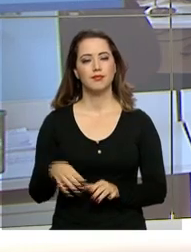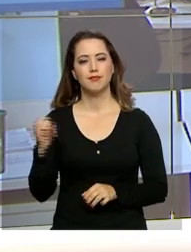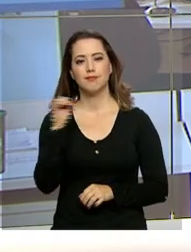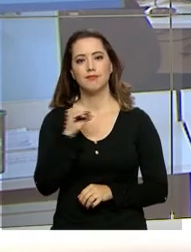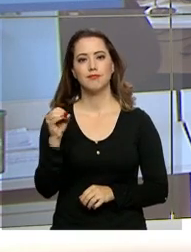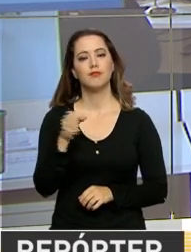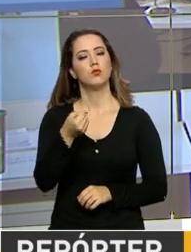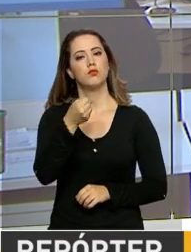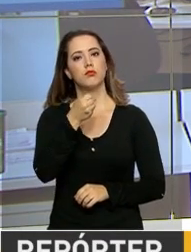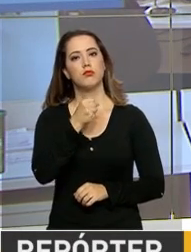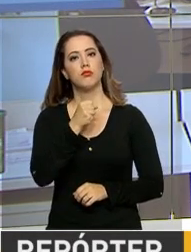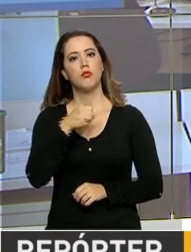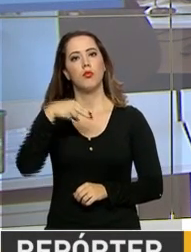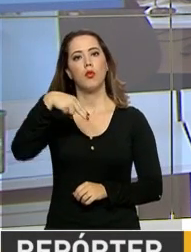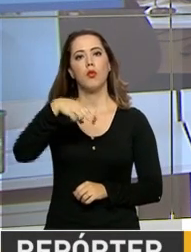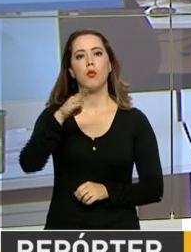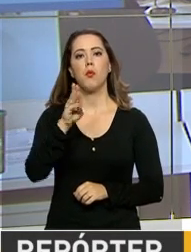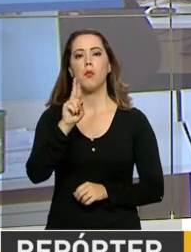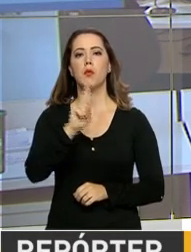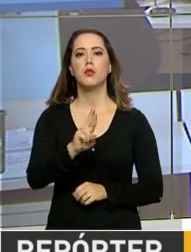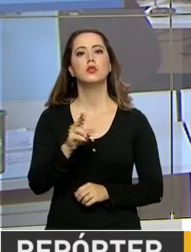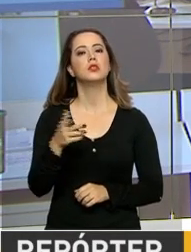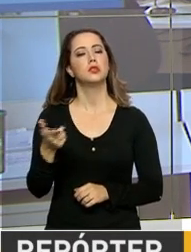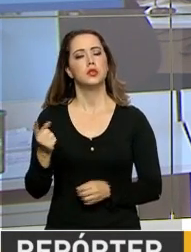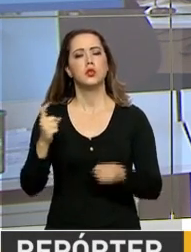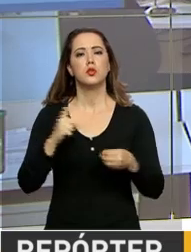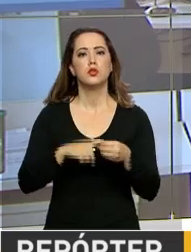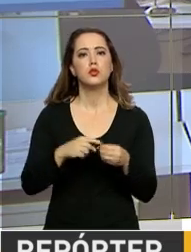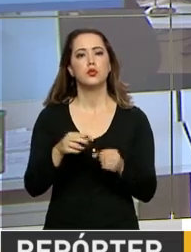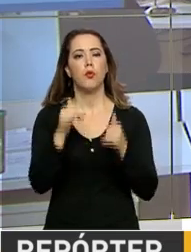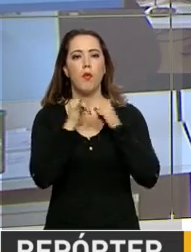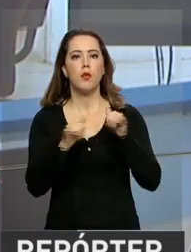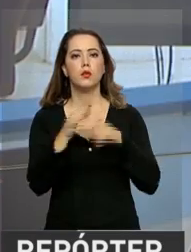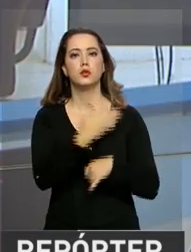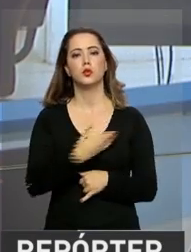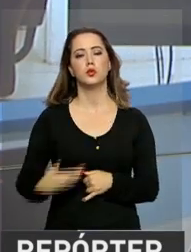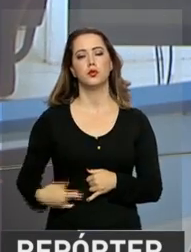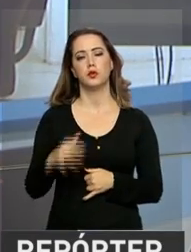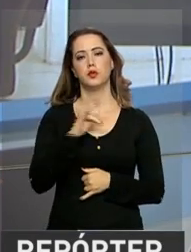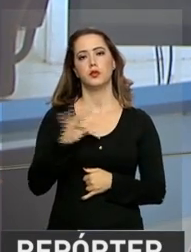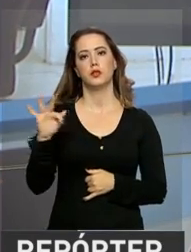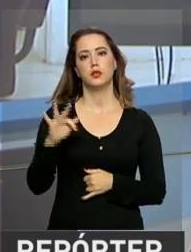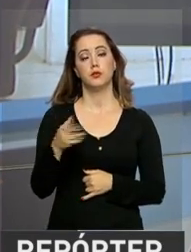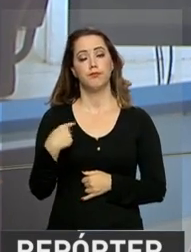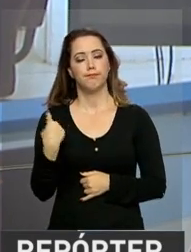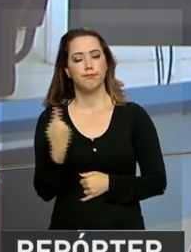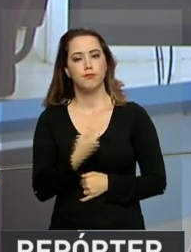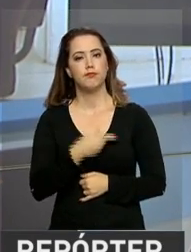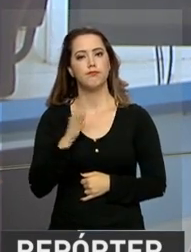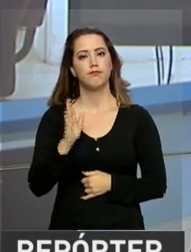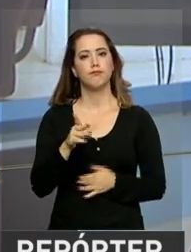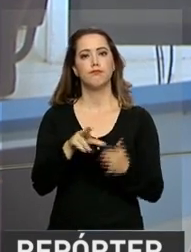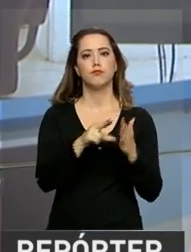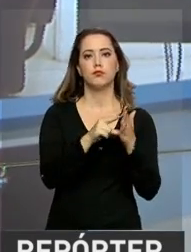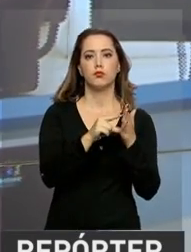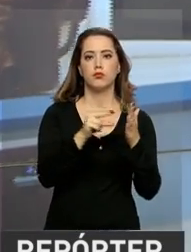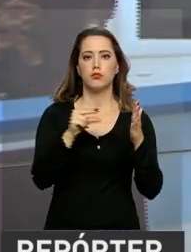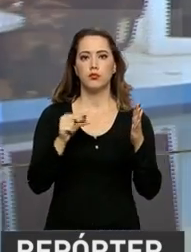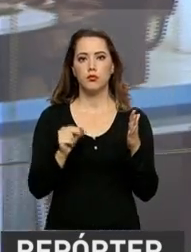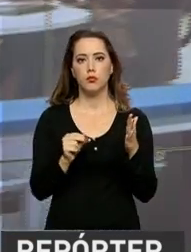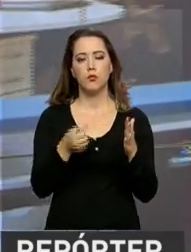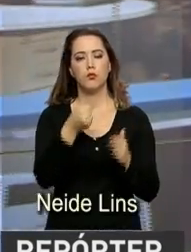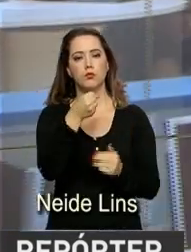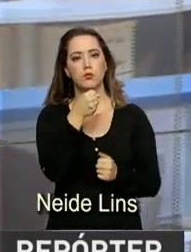Olá o repórter NBR está de volta com as notícias do governo federal e nós vamos direto ao Palácio do